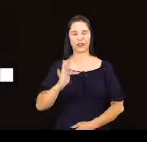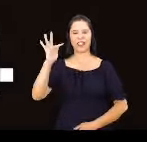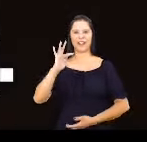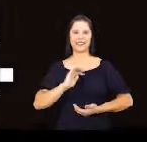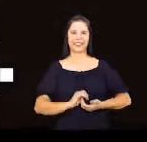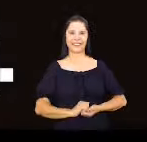governo federal